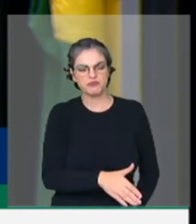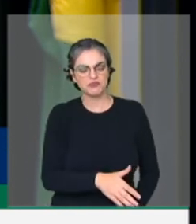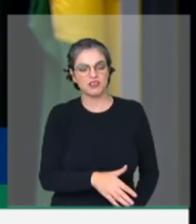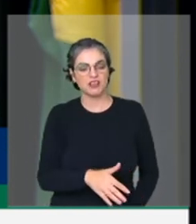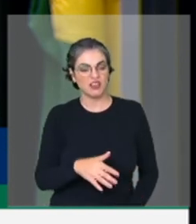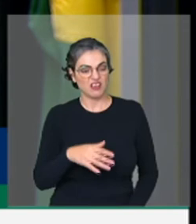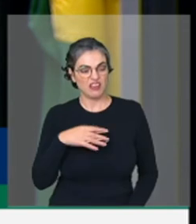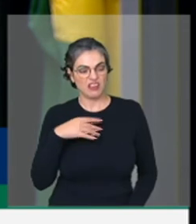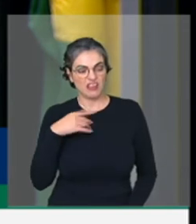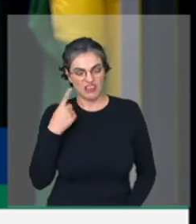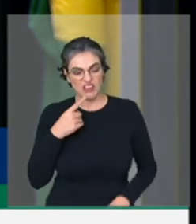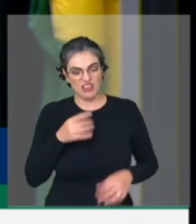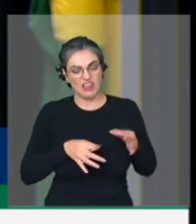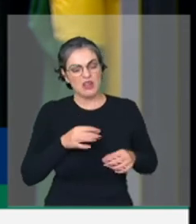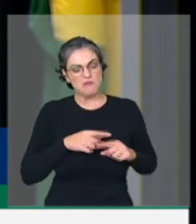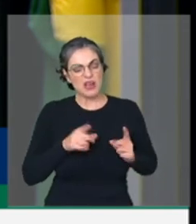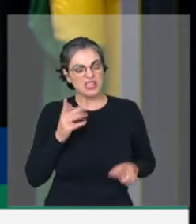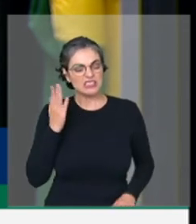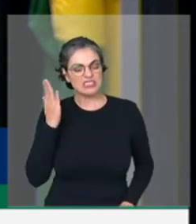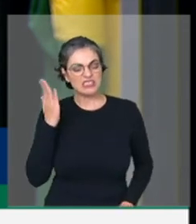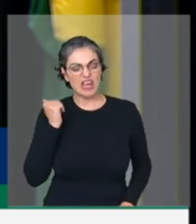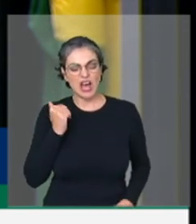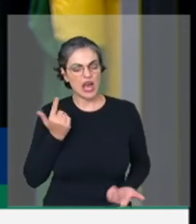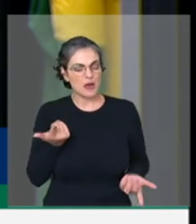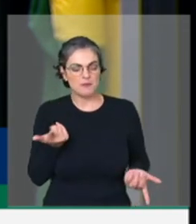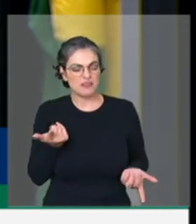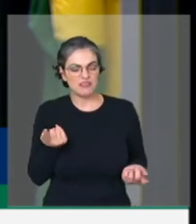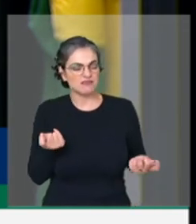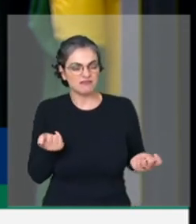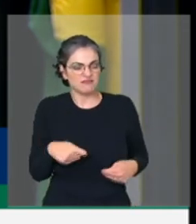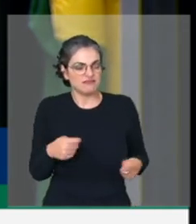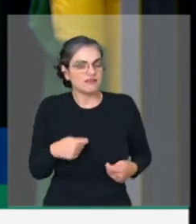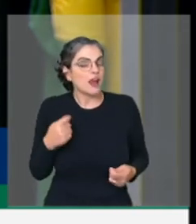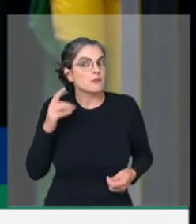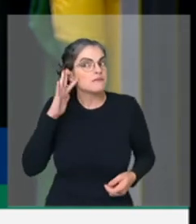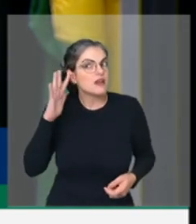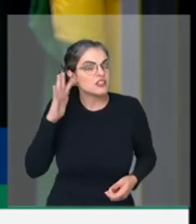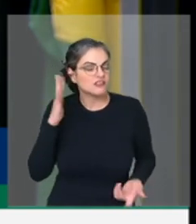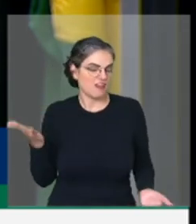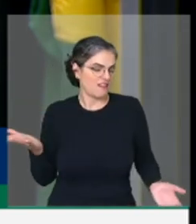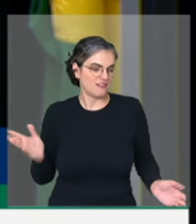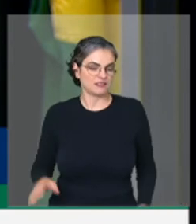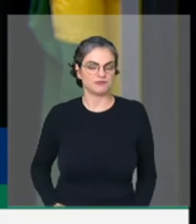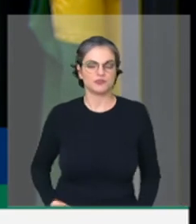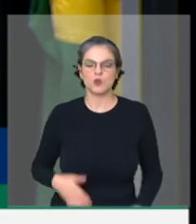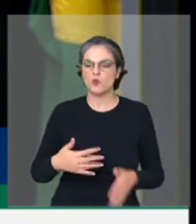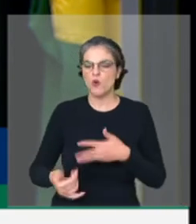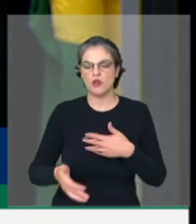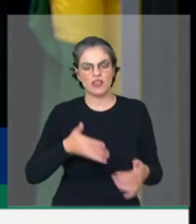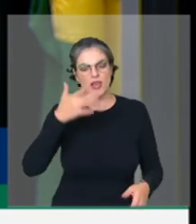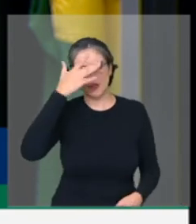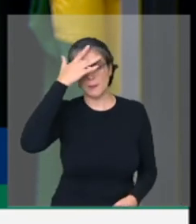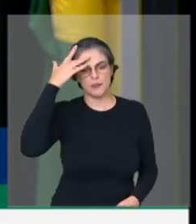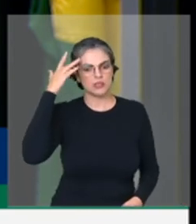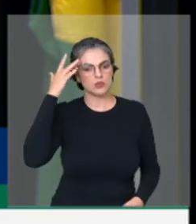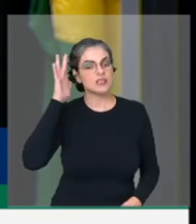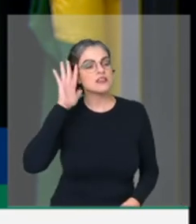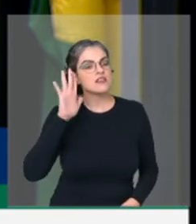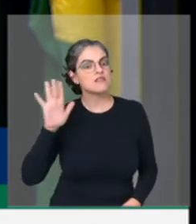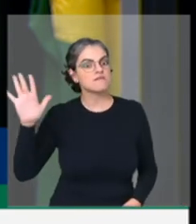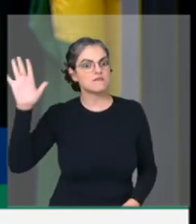que esse mínimo é previsível. Então, qualquer cidadão que conjeturar uma